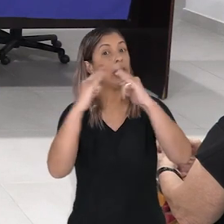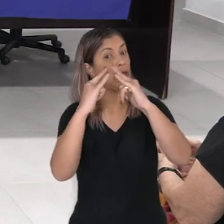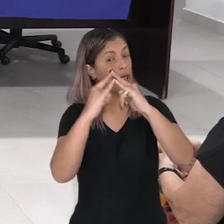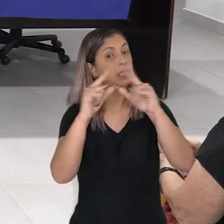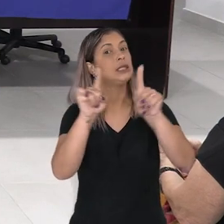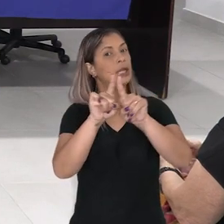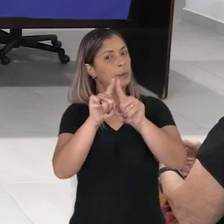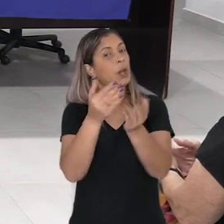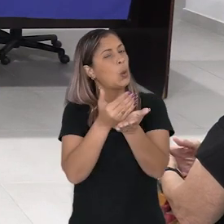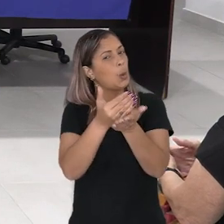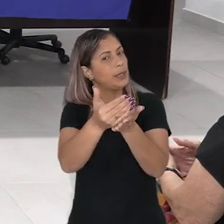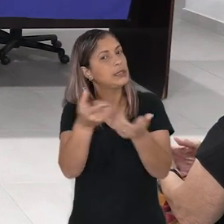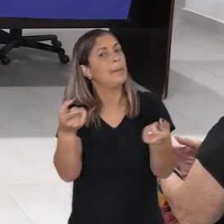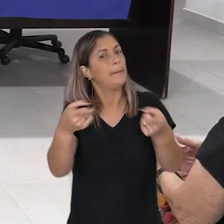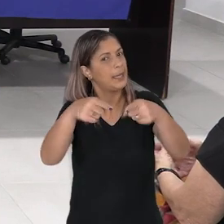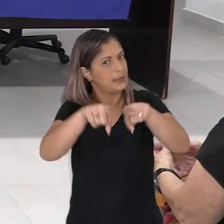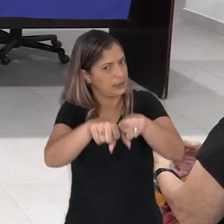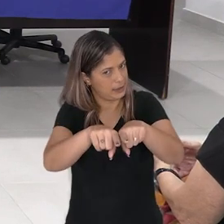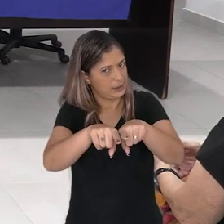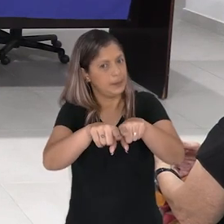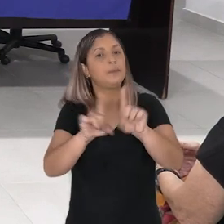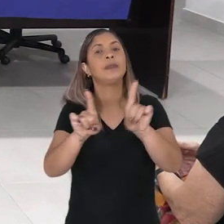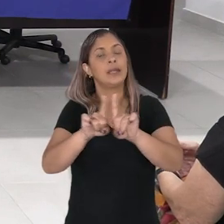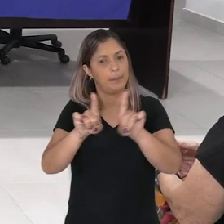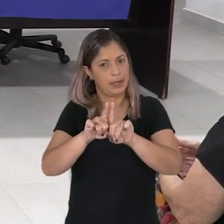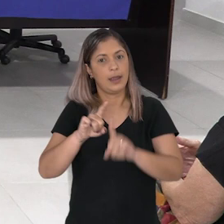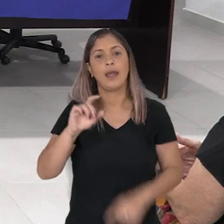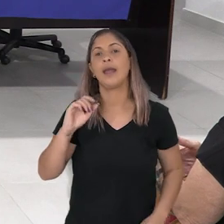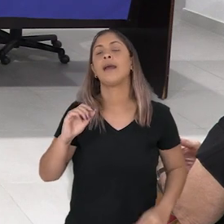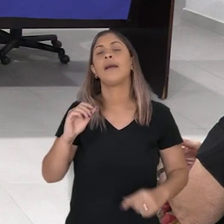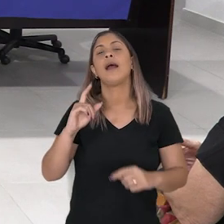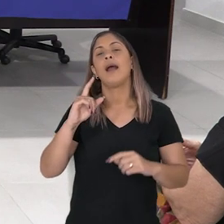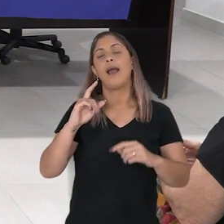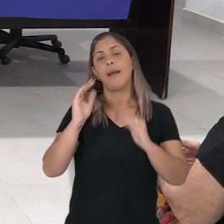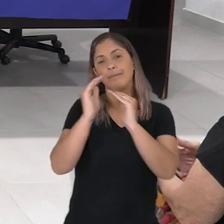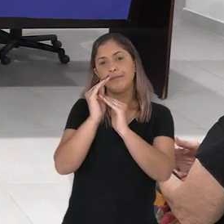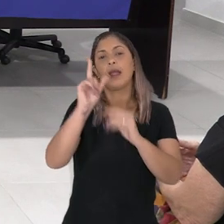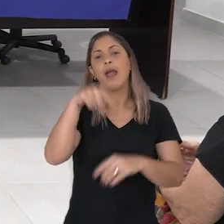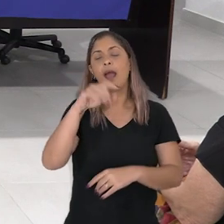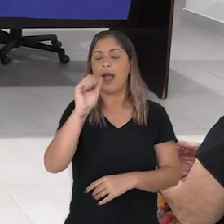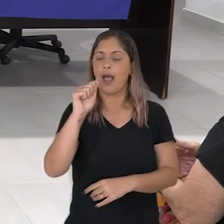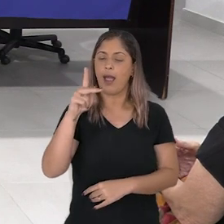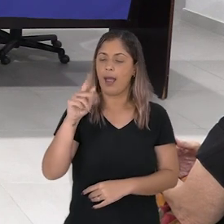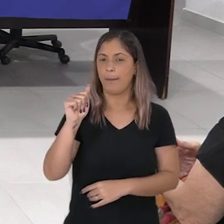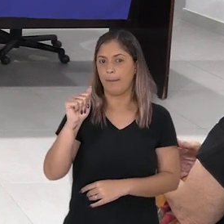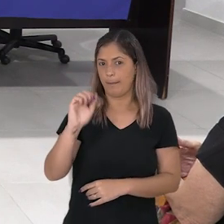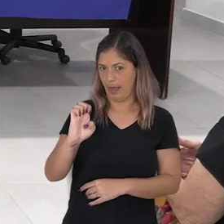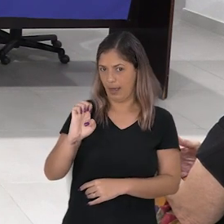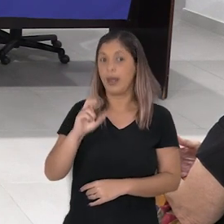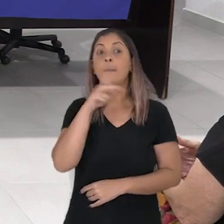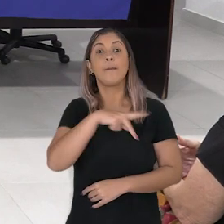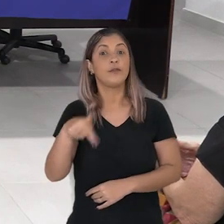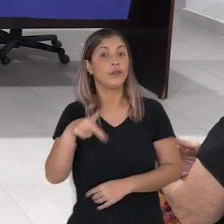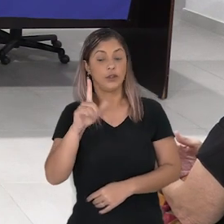estamos começando uma colaboração com eles, com a APAE, que eu me lembro. Fizemos a palestra do professor